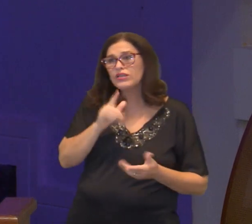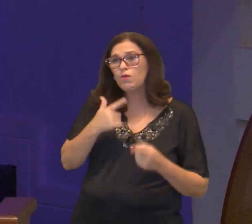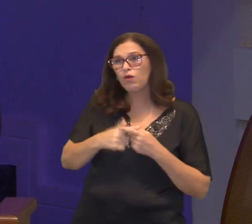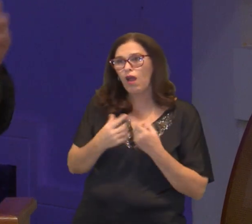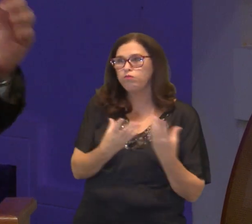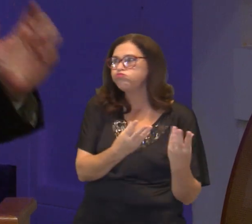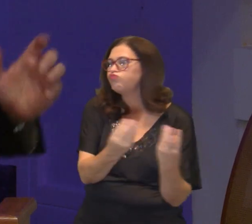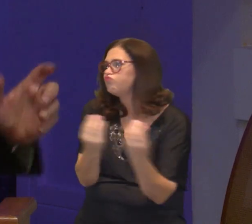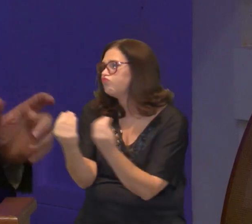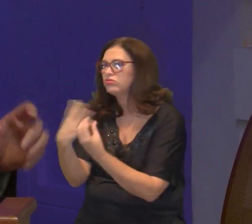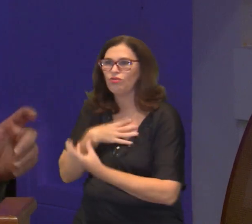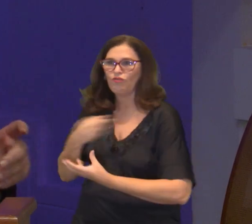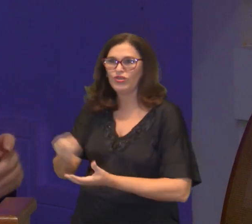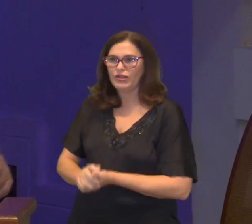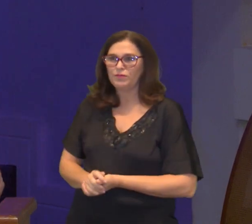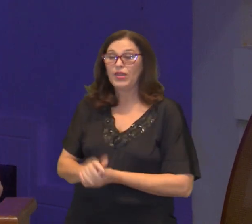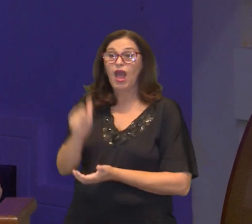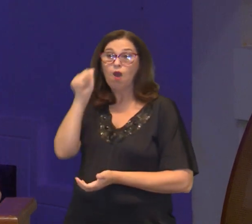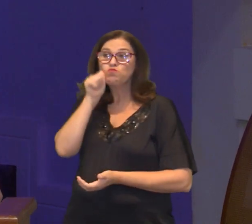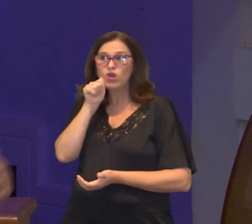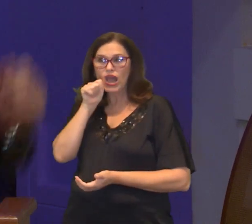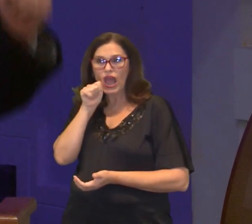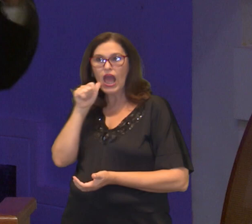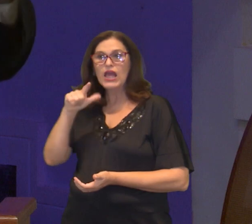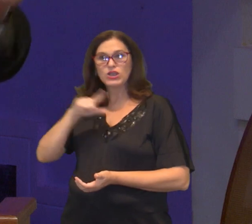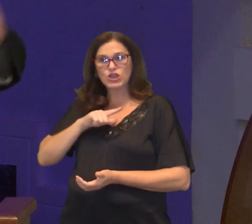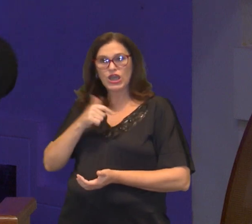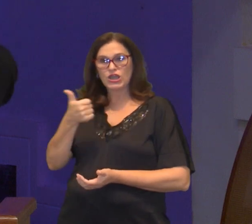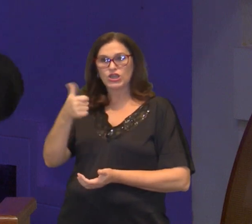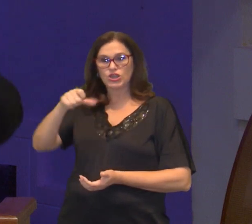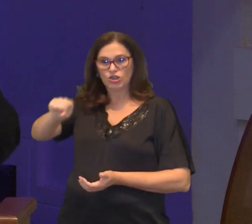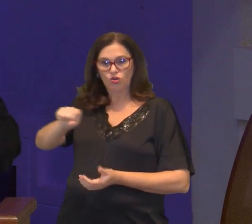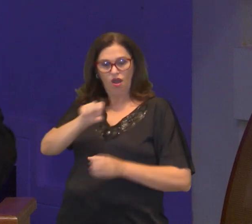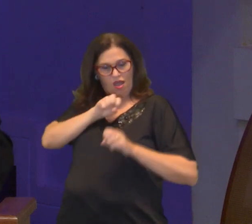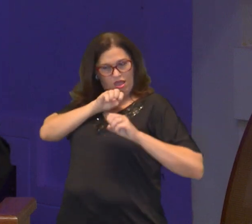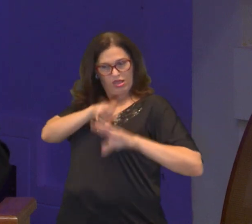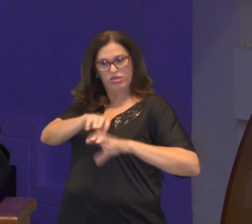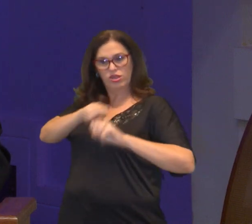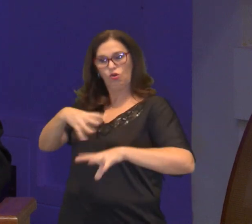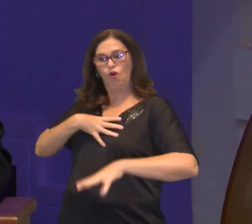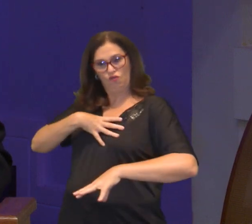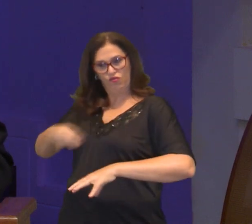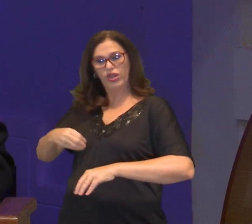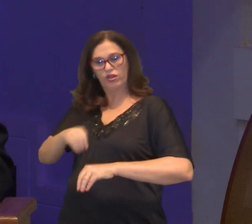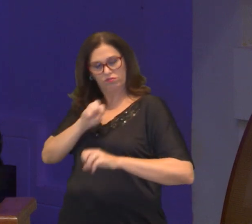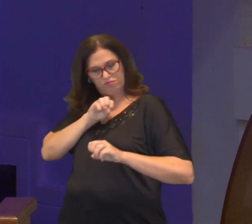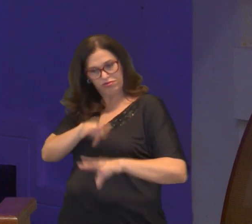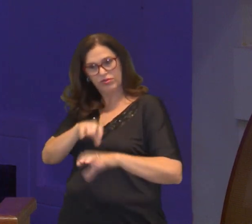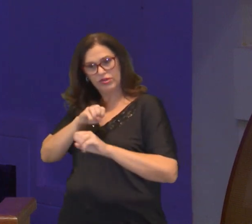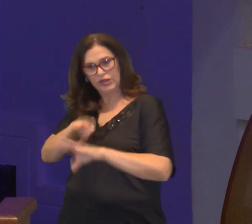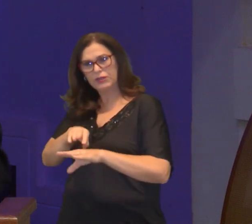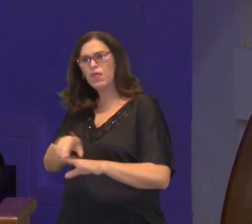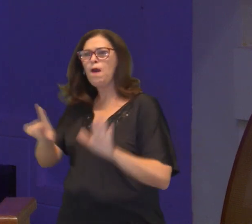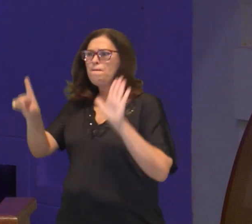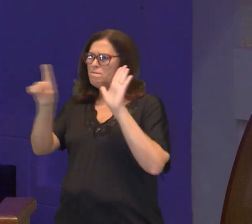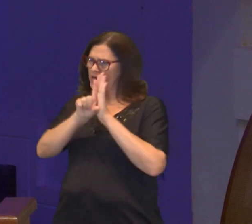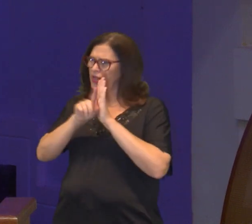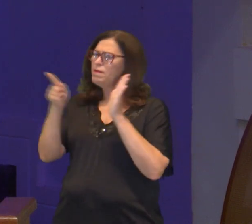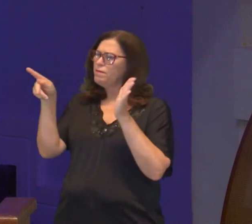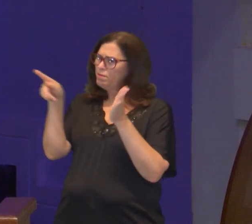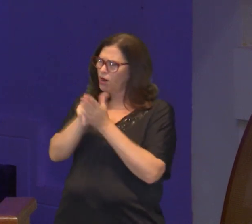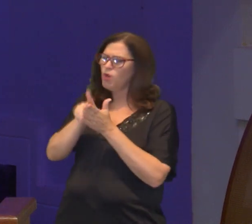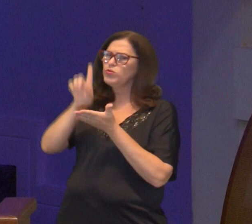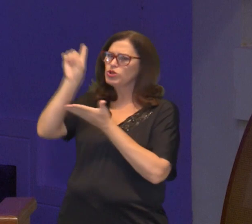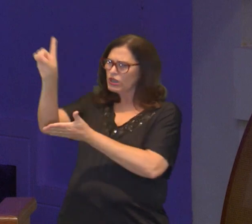E essa mulher com 19 filhos ensinou os filhos os mandamentos de